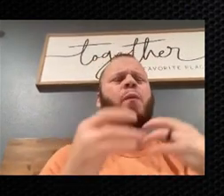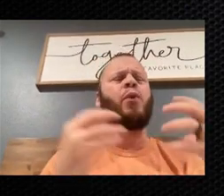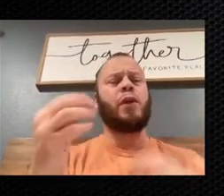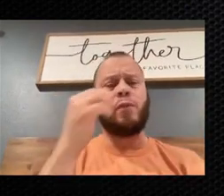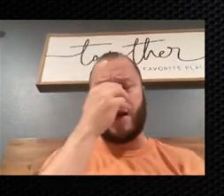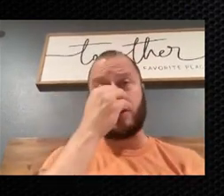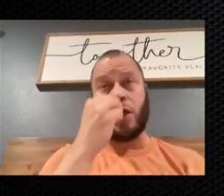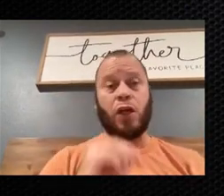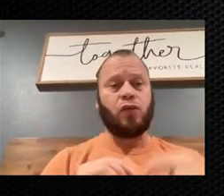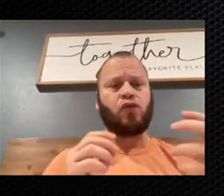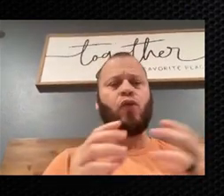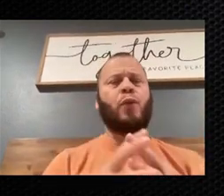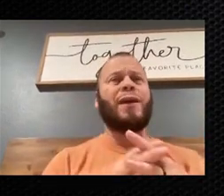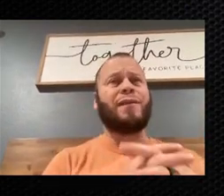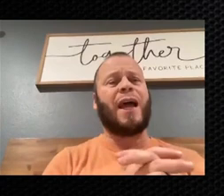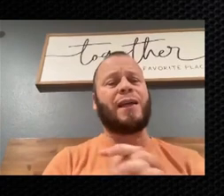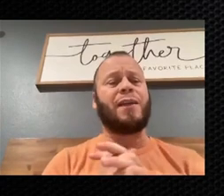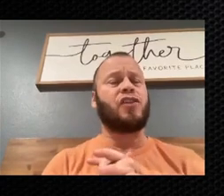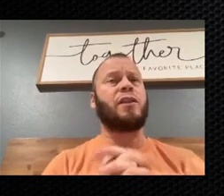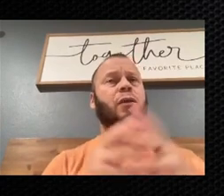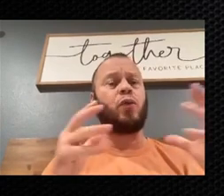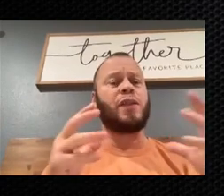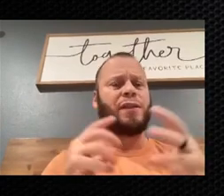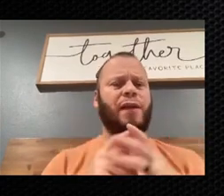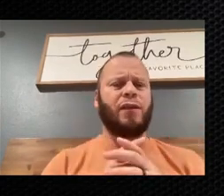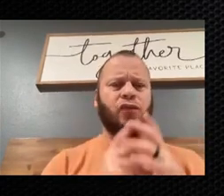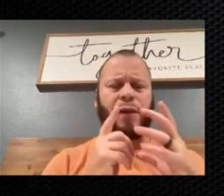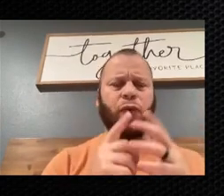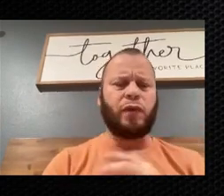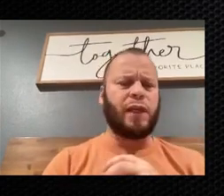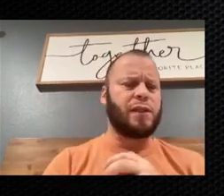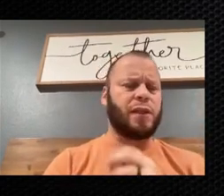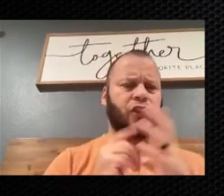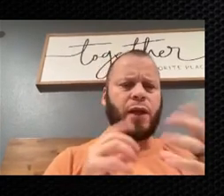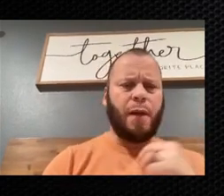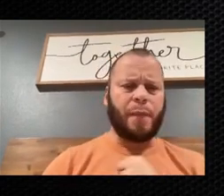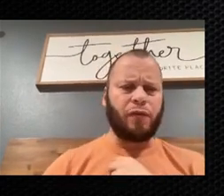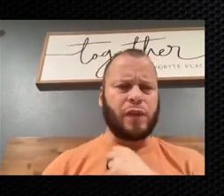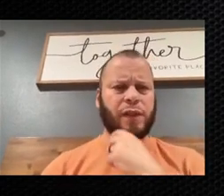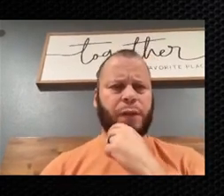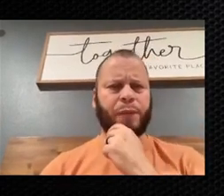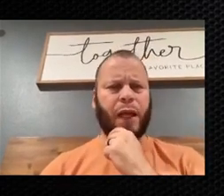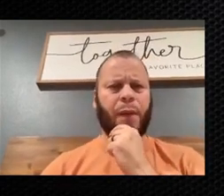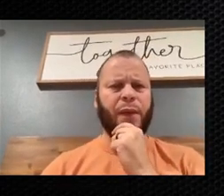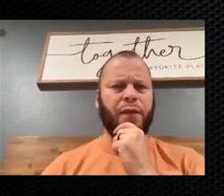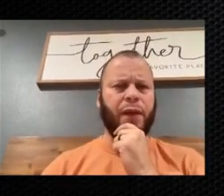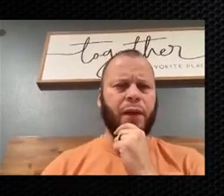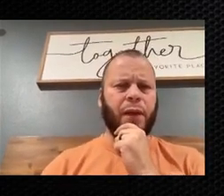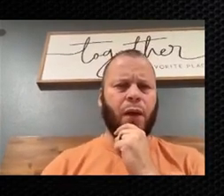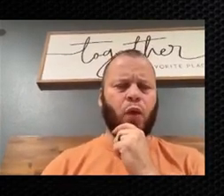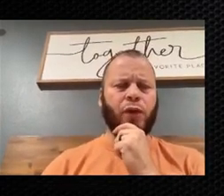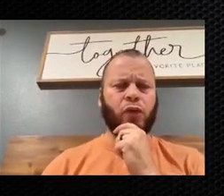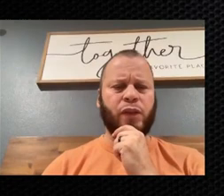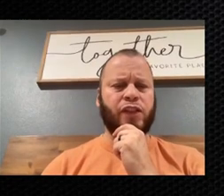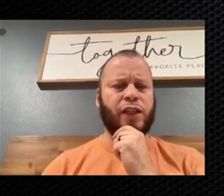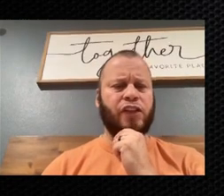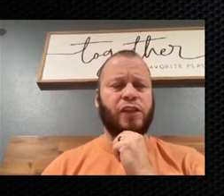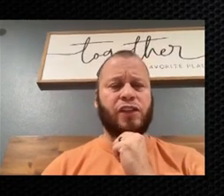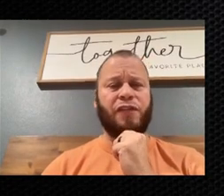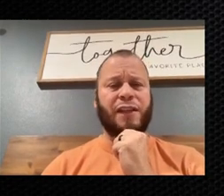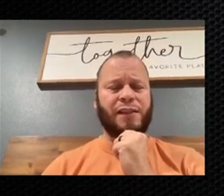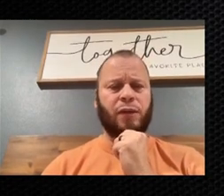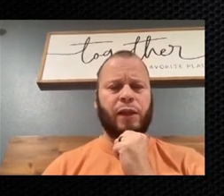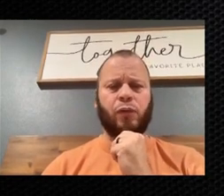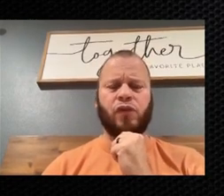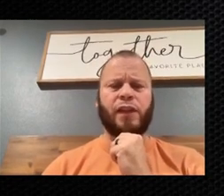gente vou explicar um pouquinho mais sobre o ataque da China no ocidente isso é muito interessante para você aprender algumas coisas que